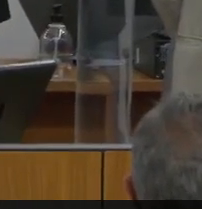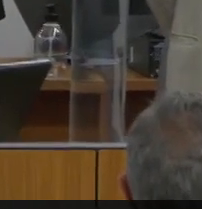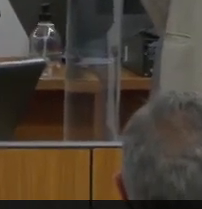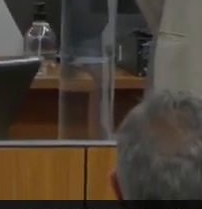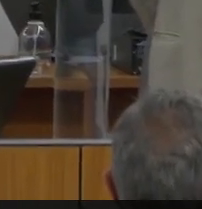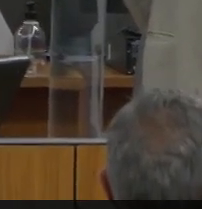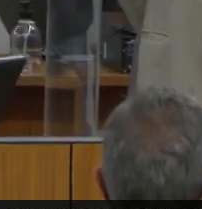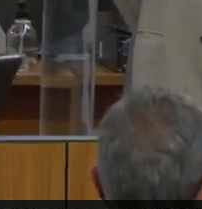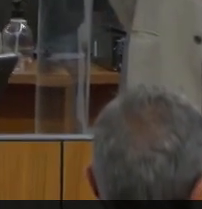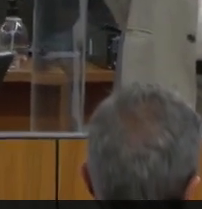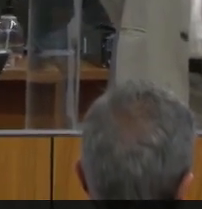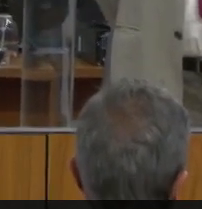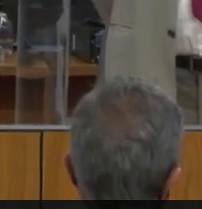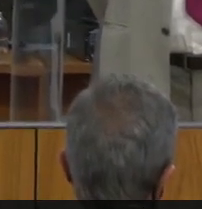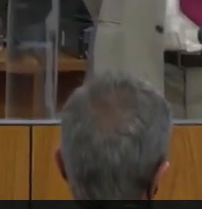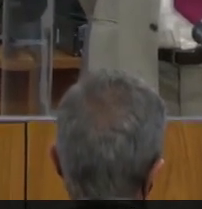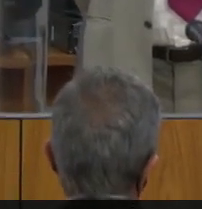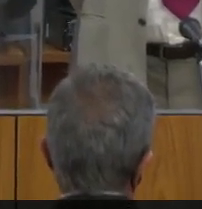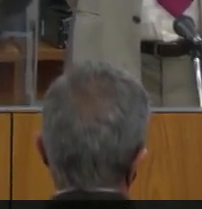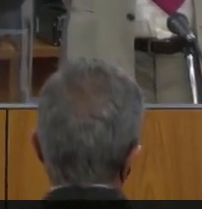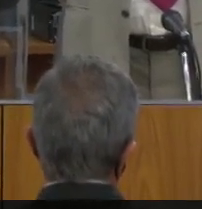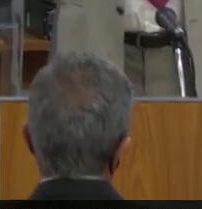E aí